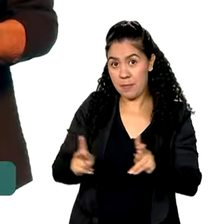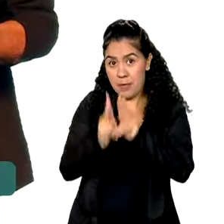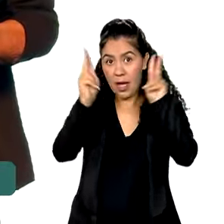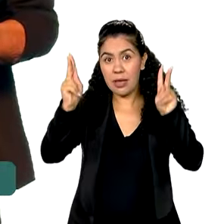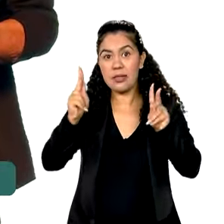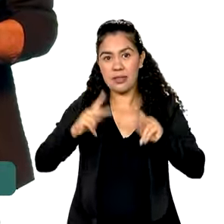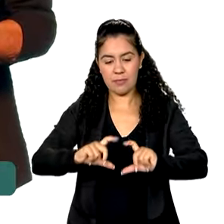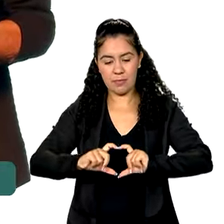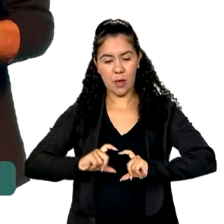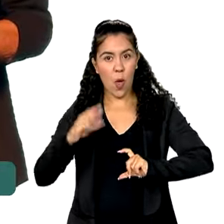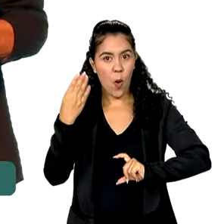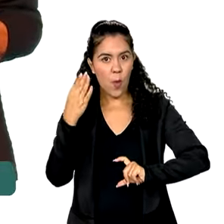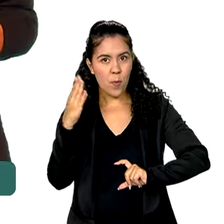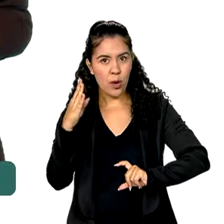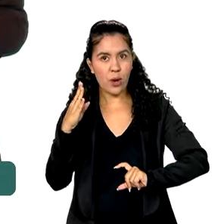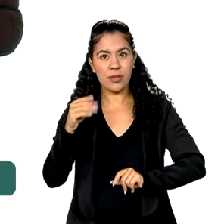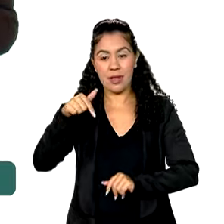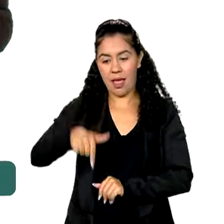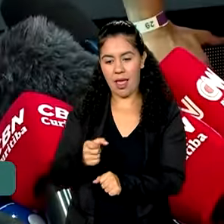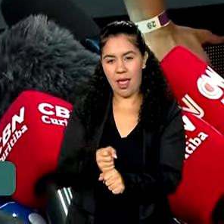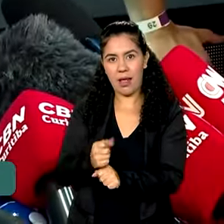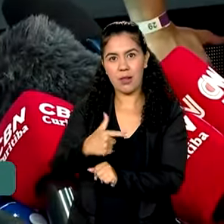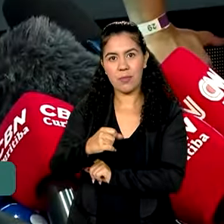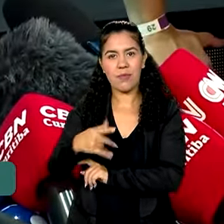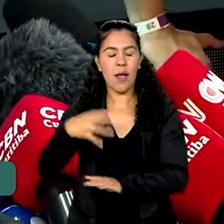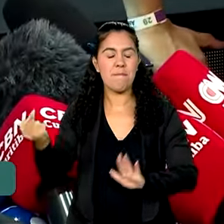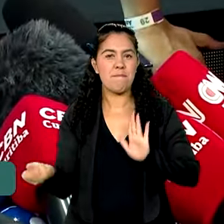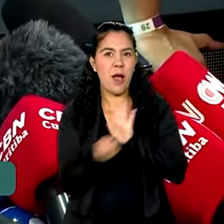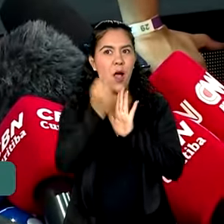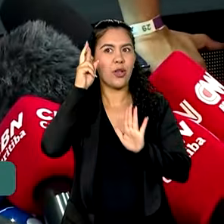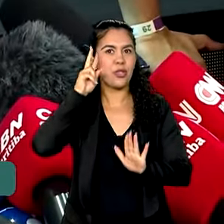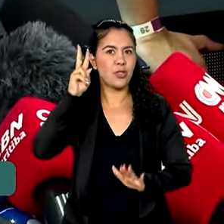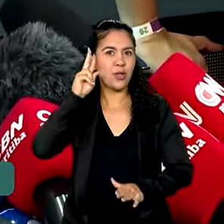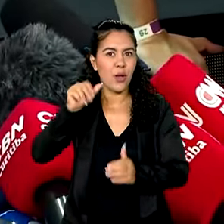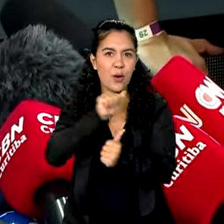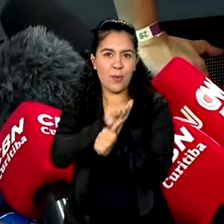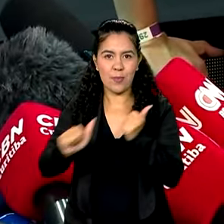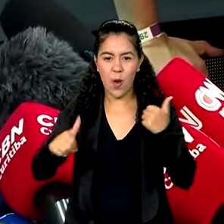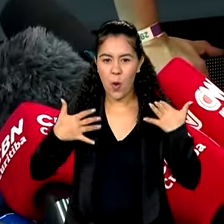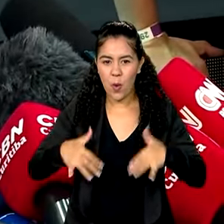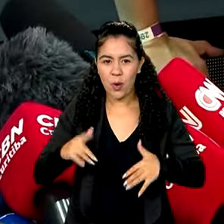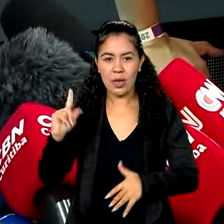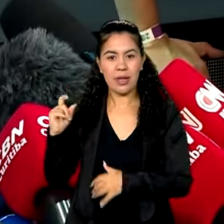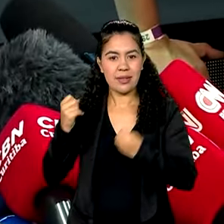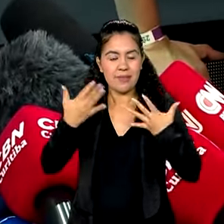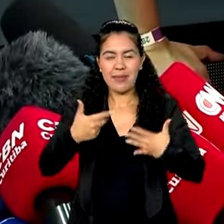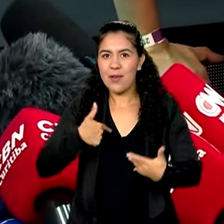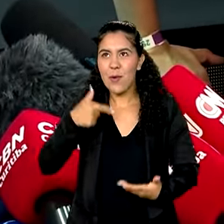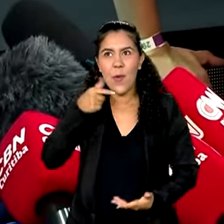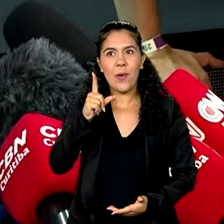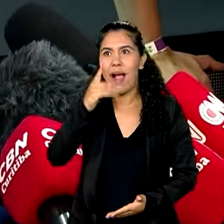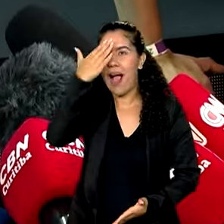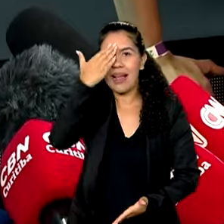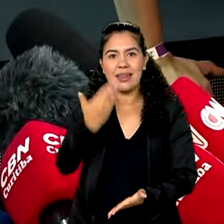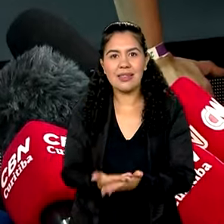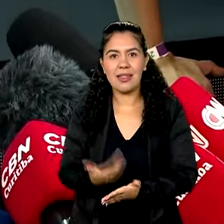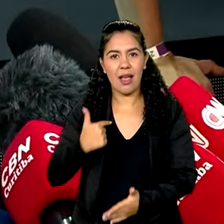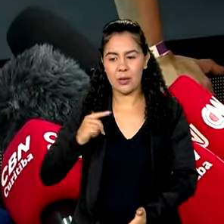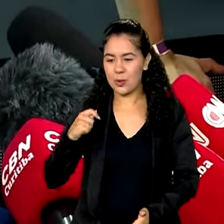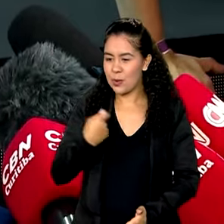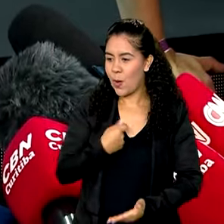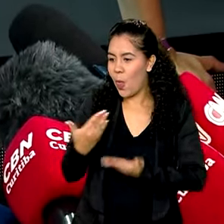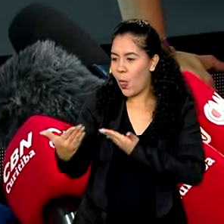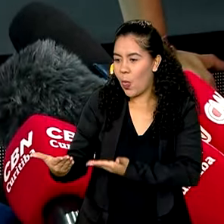Raíssa Leal já fez história no esporte. Para mim, na verdade, não cai a ficha assim de tão nova conseguir